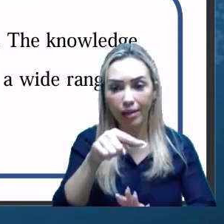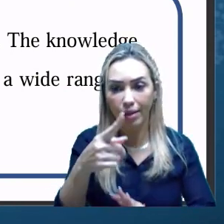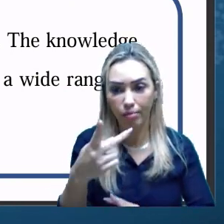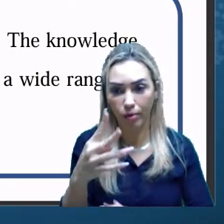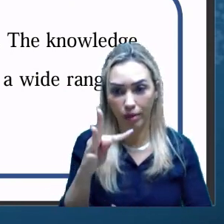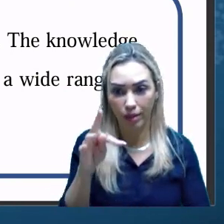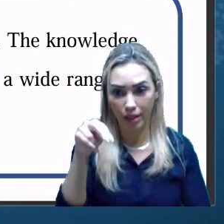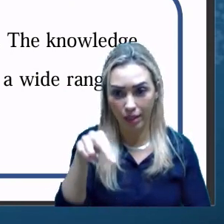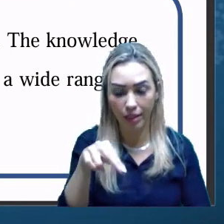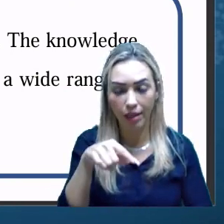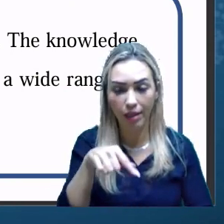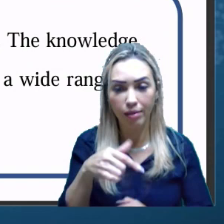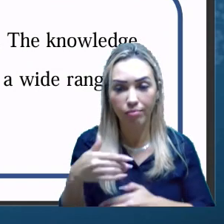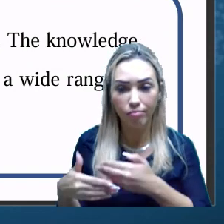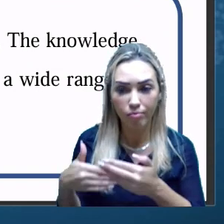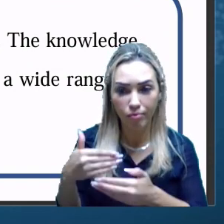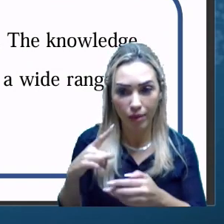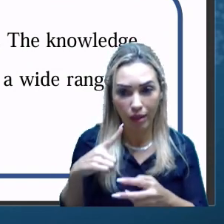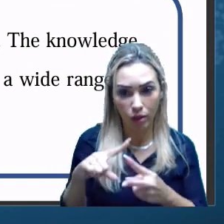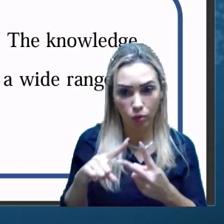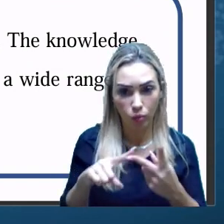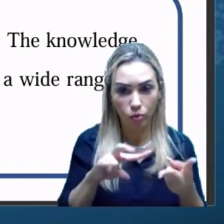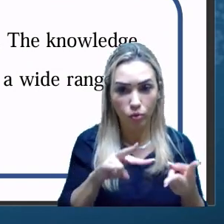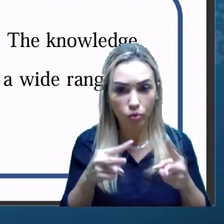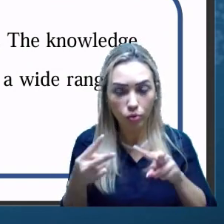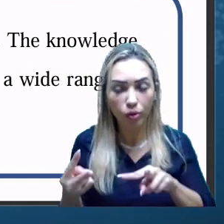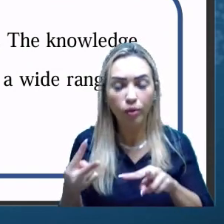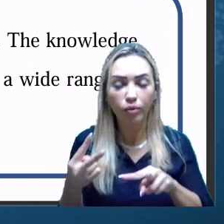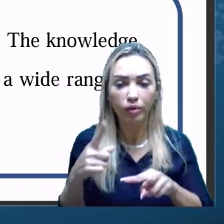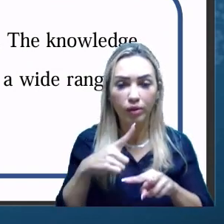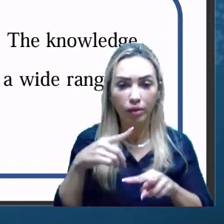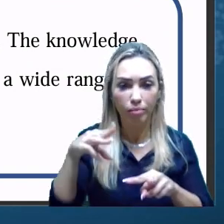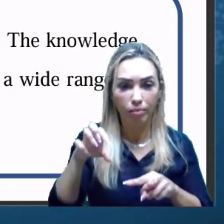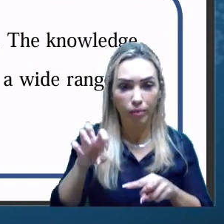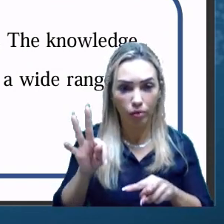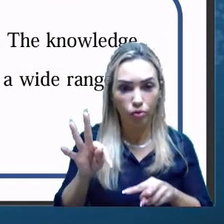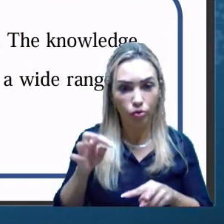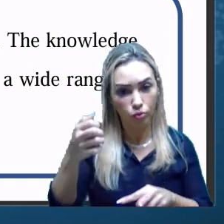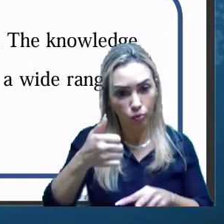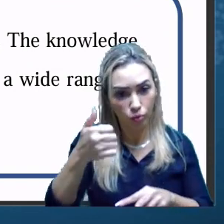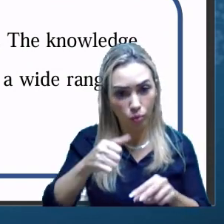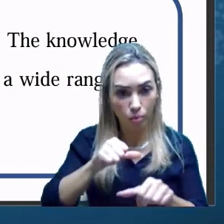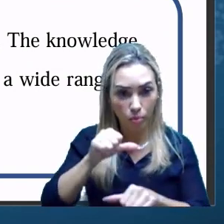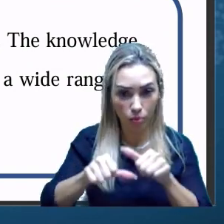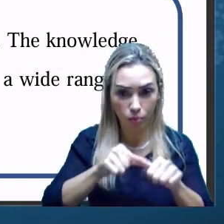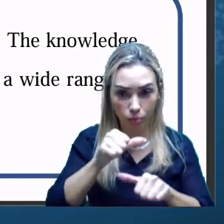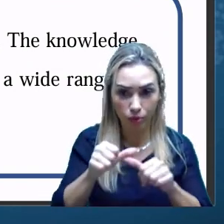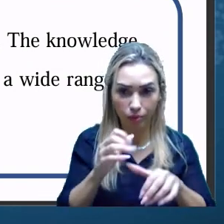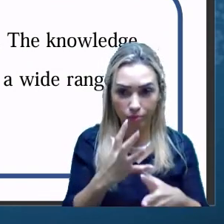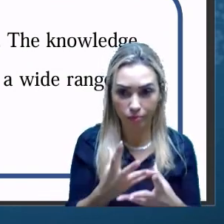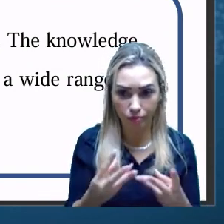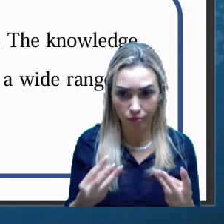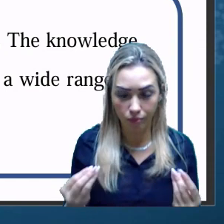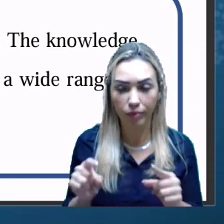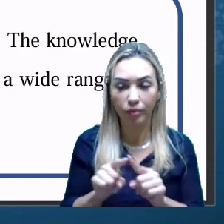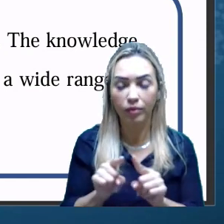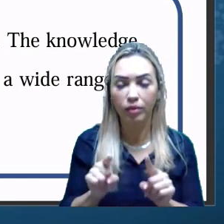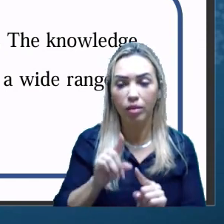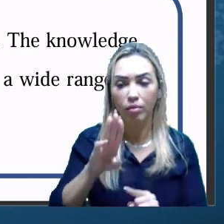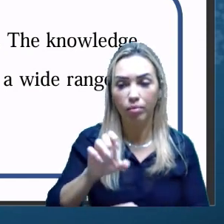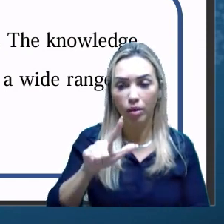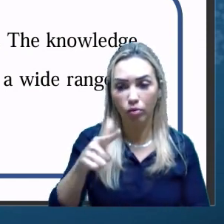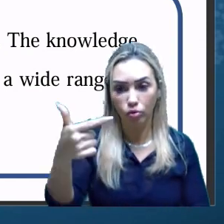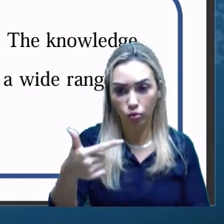ela tem as duas transições, sugerindo, então, que a temperatura de Melton 1 seria associada à desnaturação e a temperatura de Melton 2 associada à dissociação desses